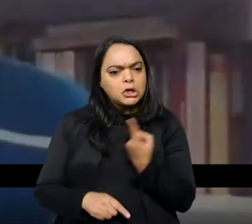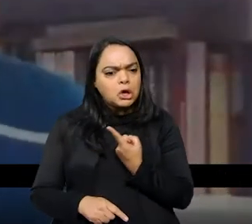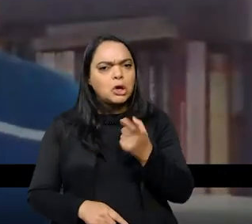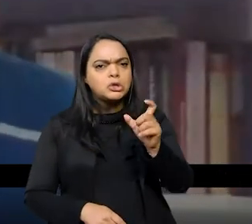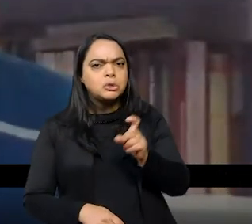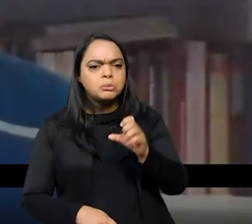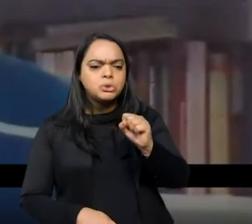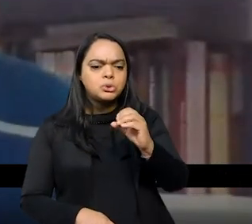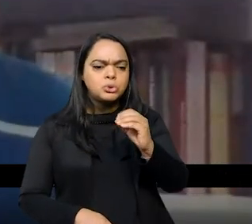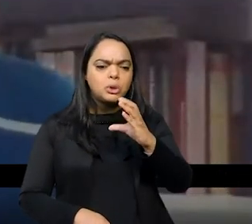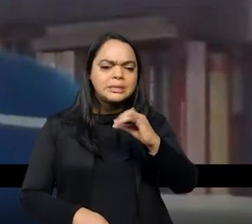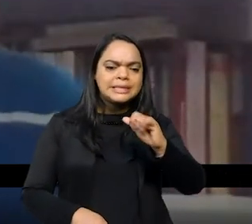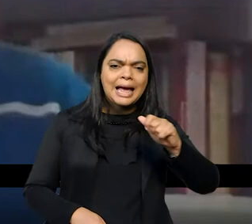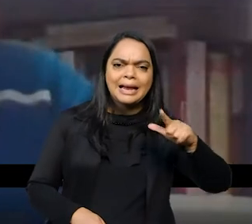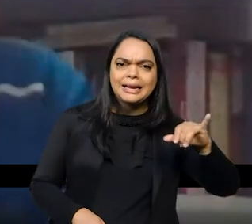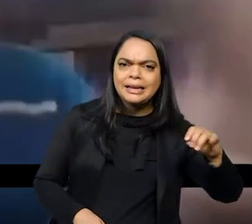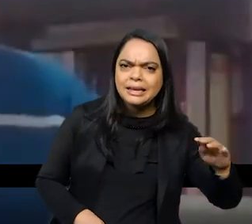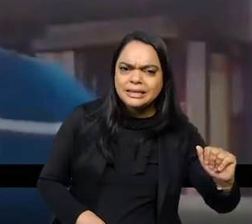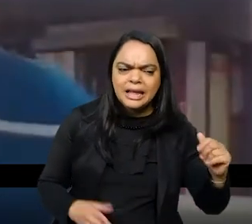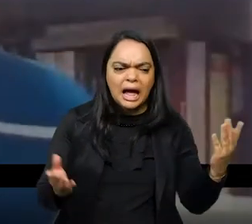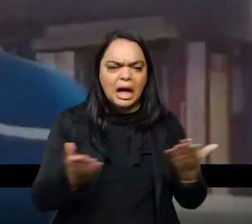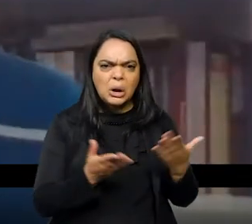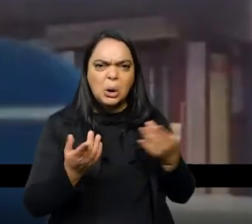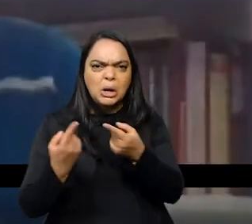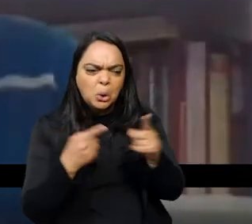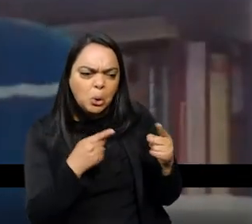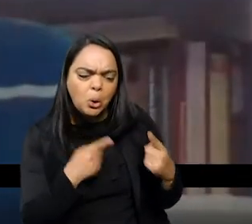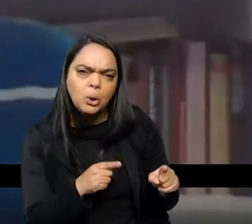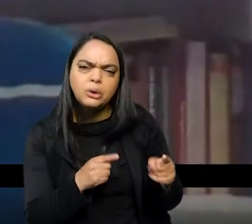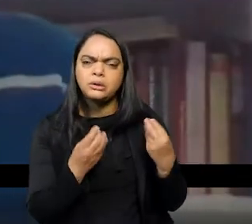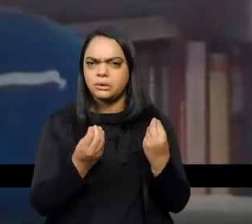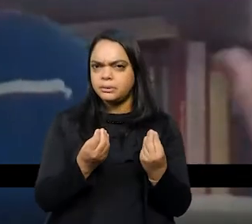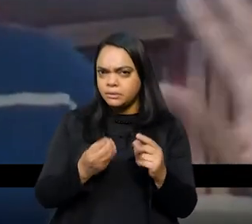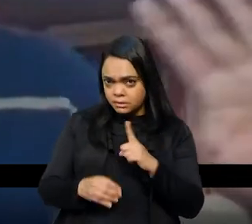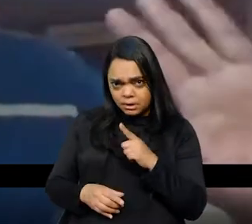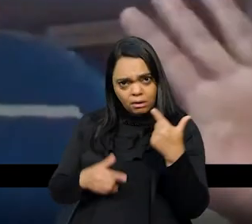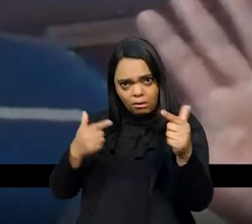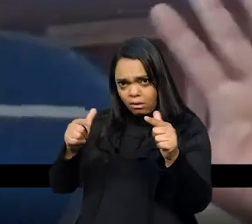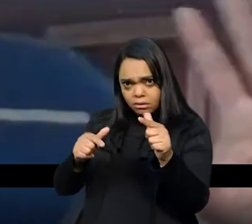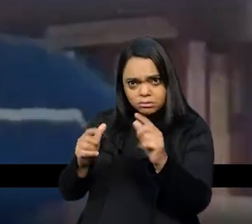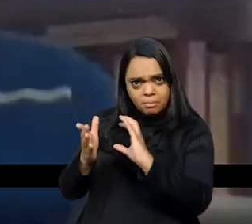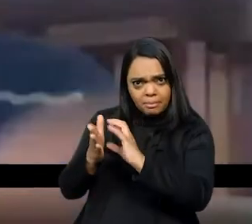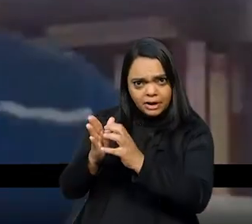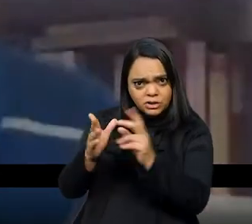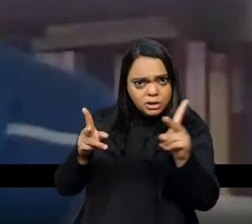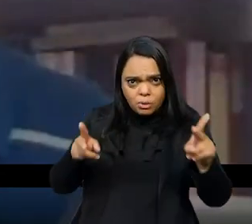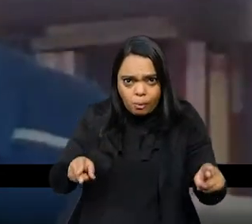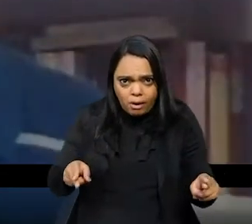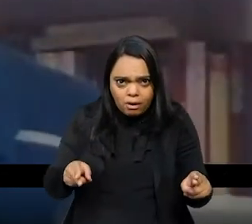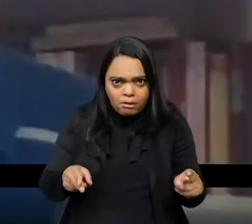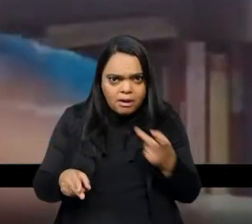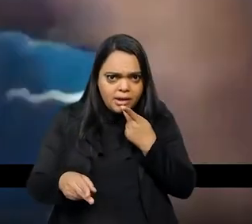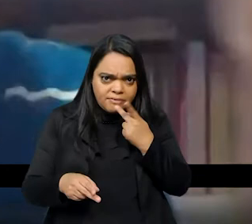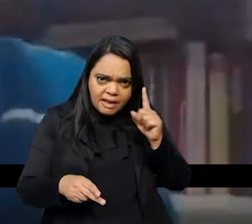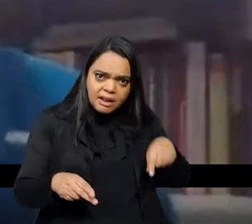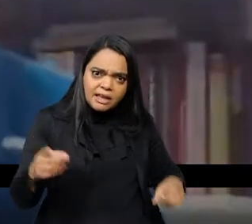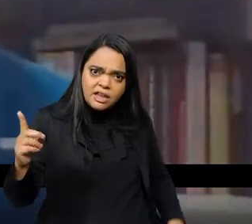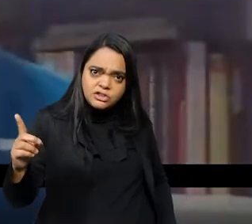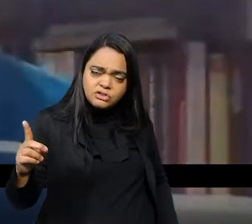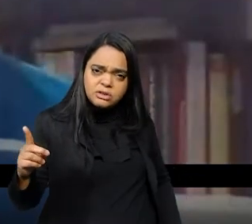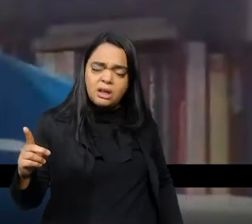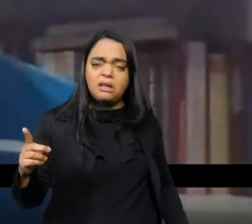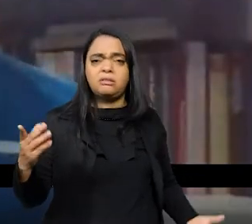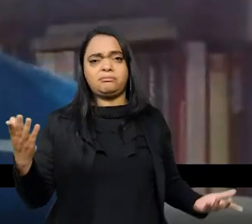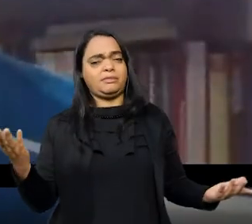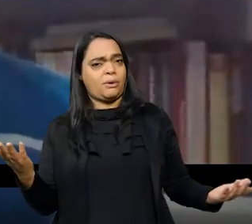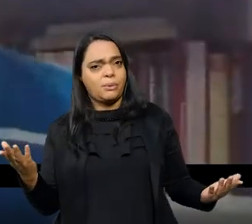atacando? E tem outros partidos socialistas, e ele diz que é de direita, com o nome socialismo. Então vamos